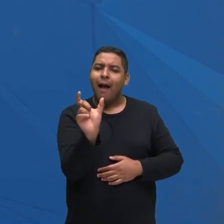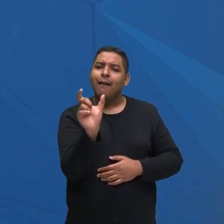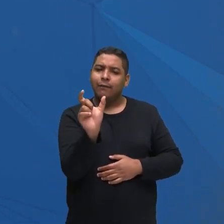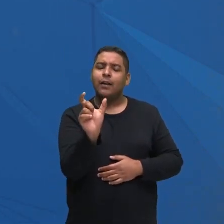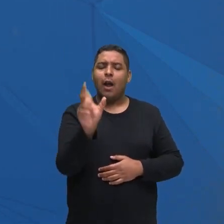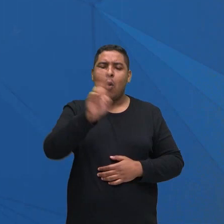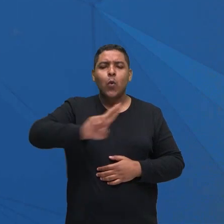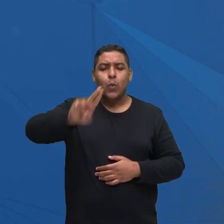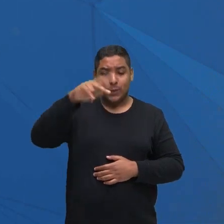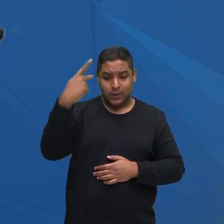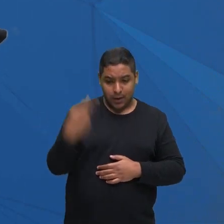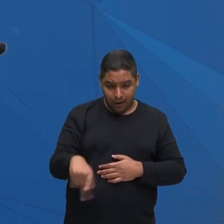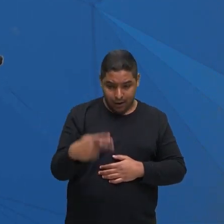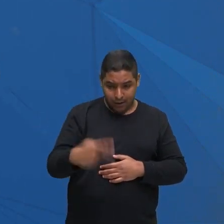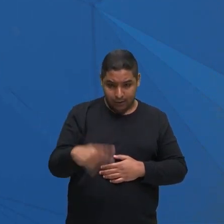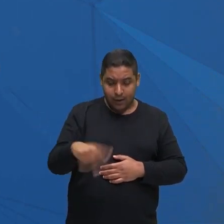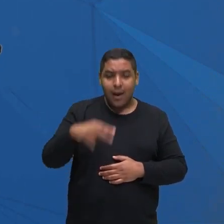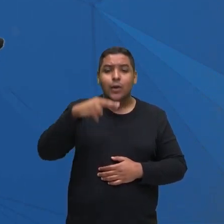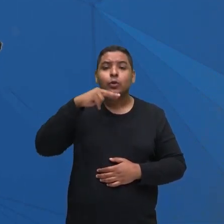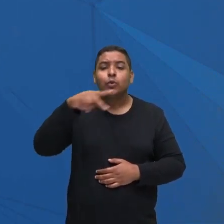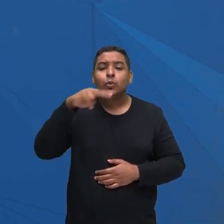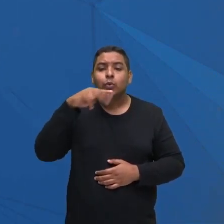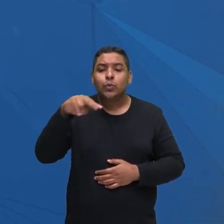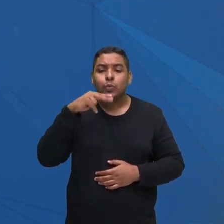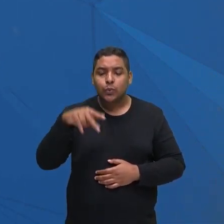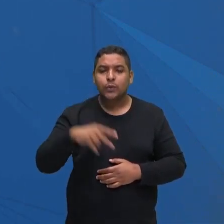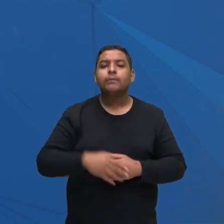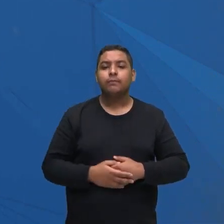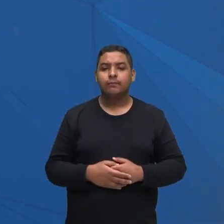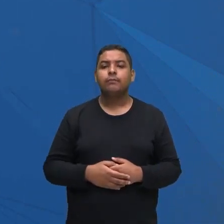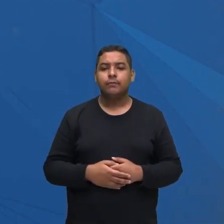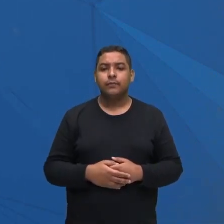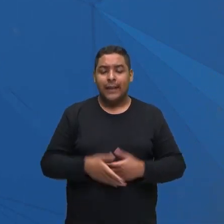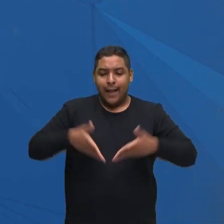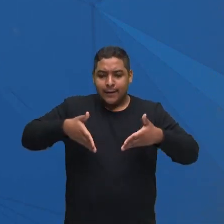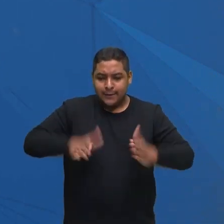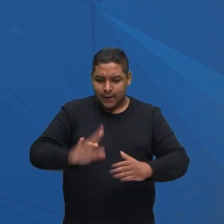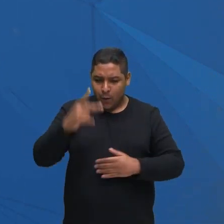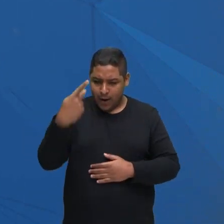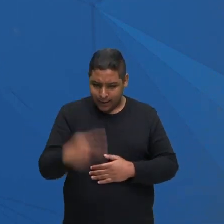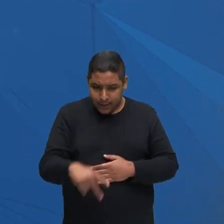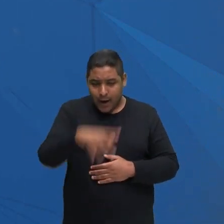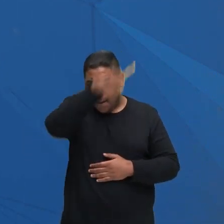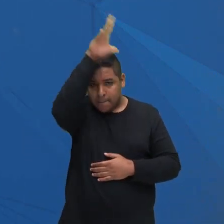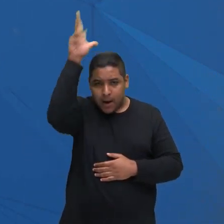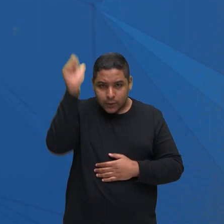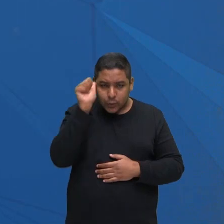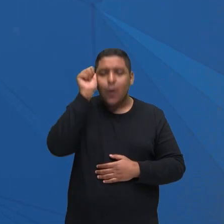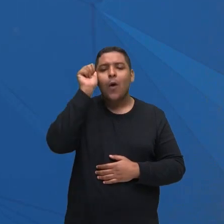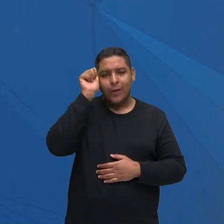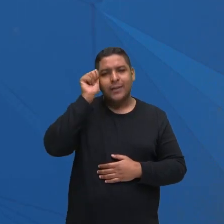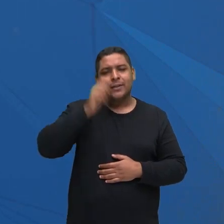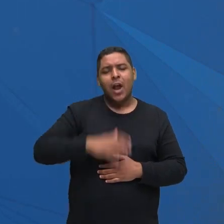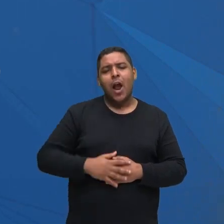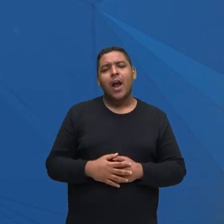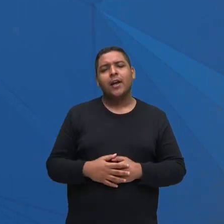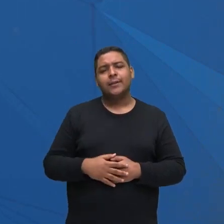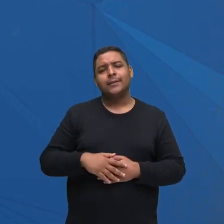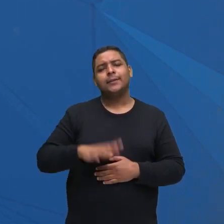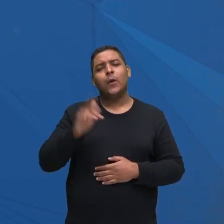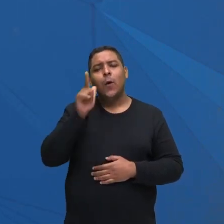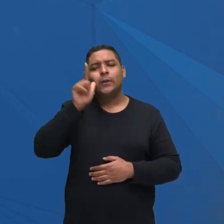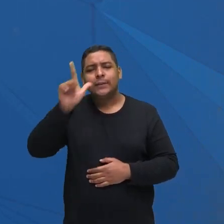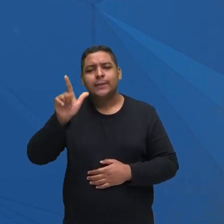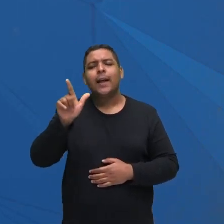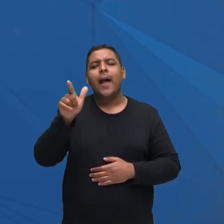gente facilmente, quem mora aqui, quem é nativo, quem nasceu aqui é amazonense, consegue, né, participar